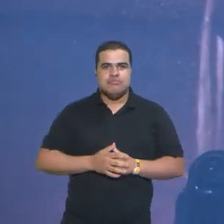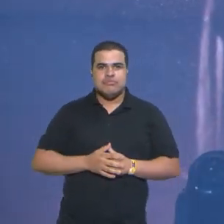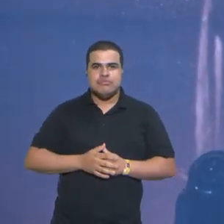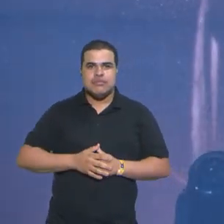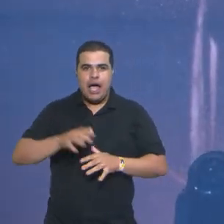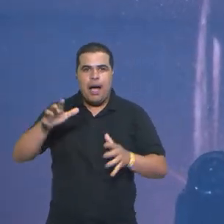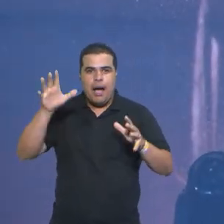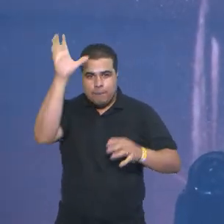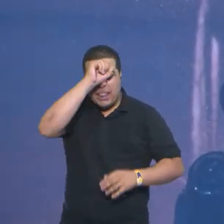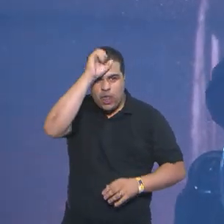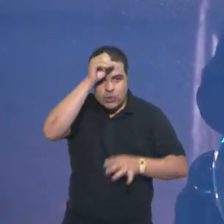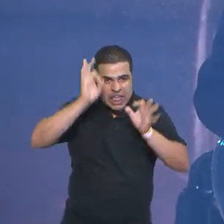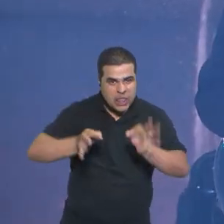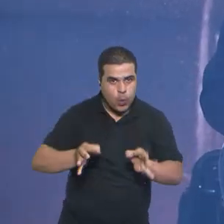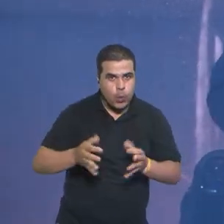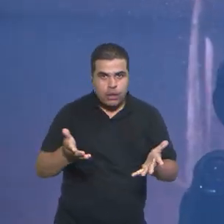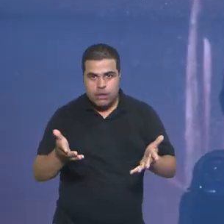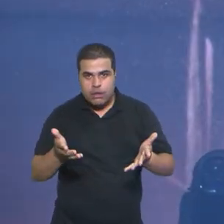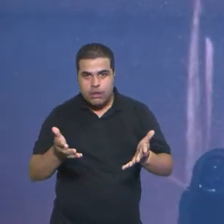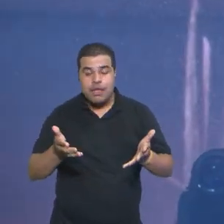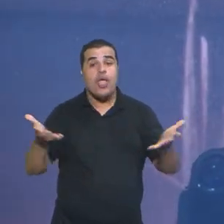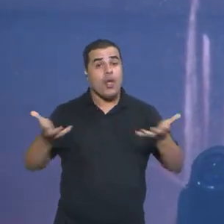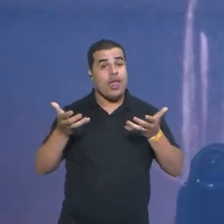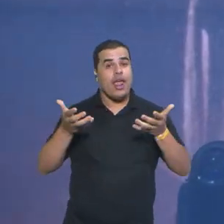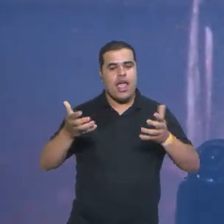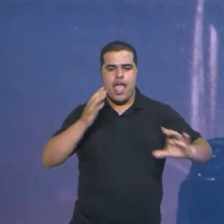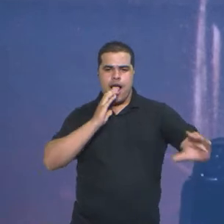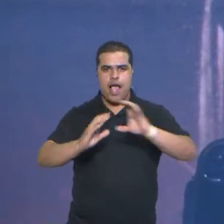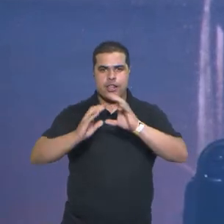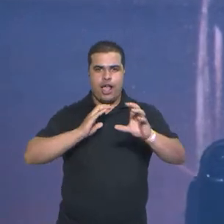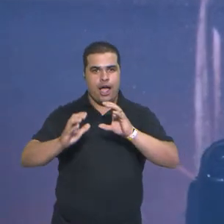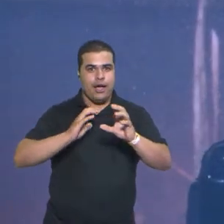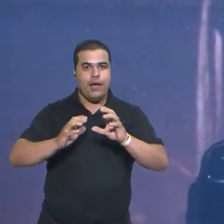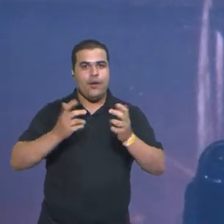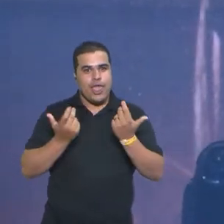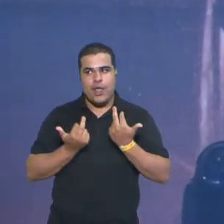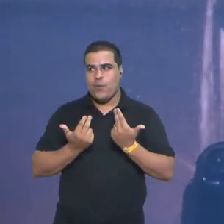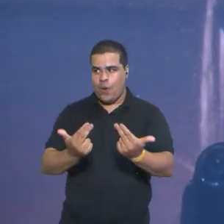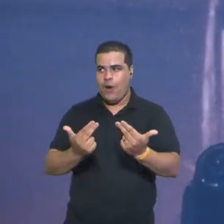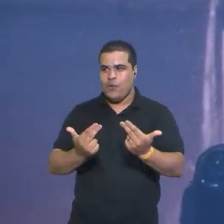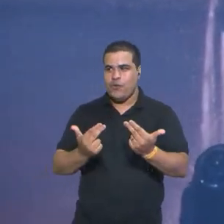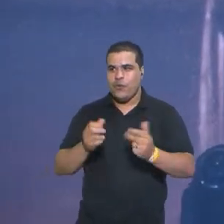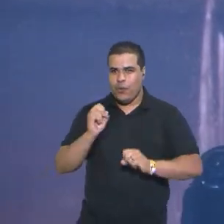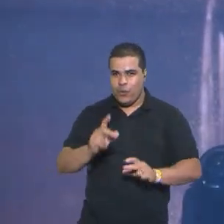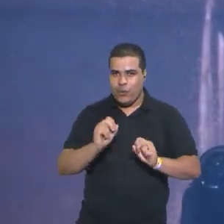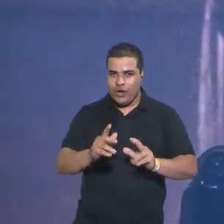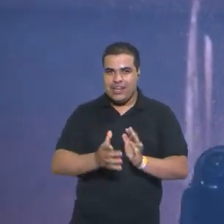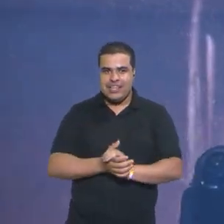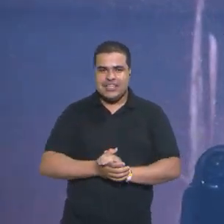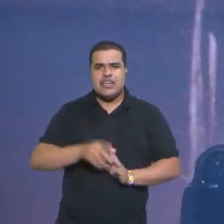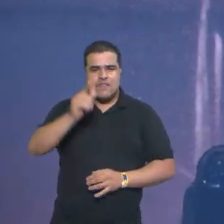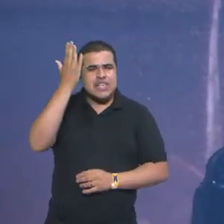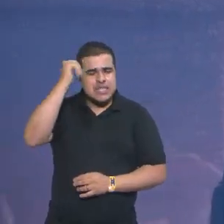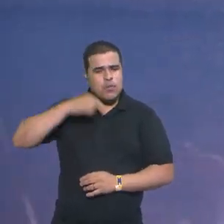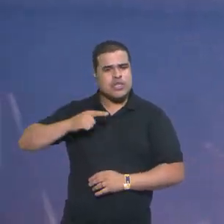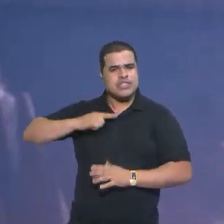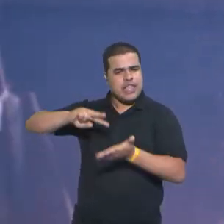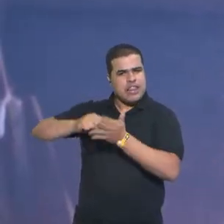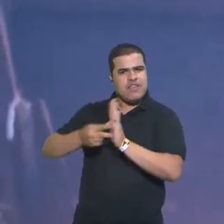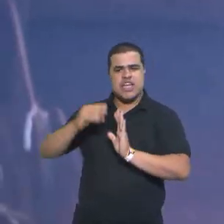pegaram mesmo então quero ver agora cantando e fazendo o que a gente aprendeu aqui sabe o que